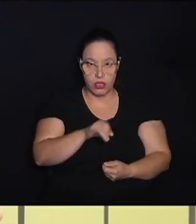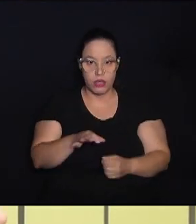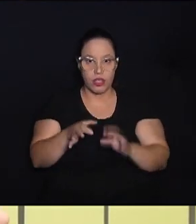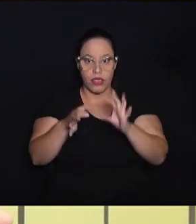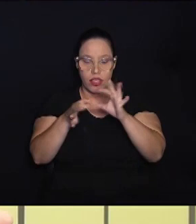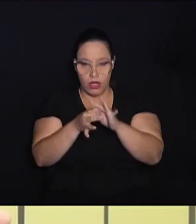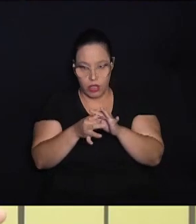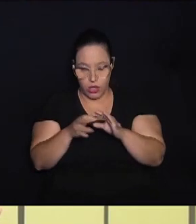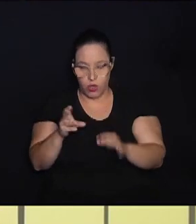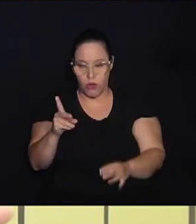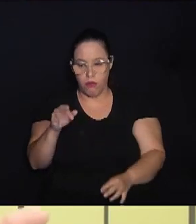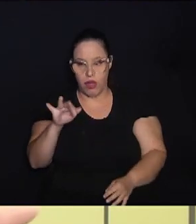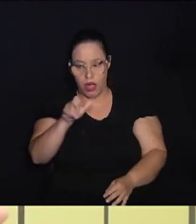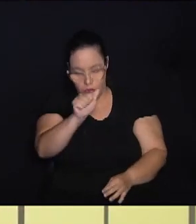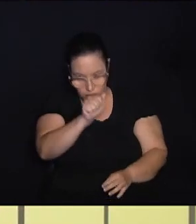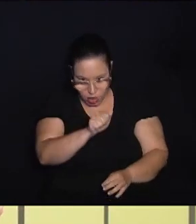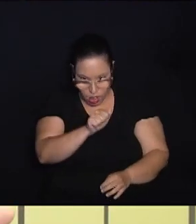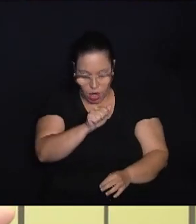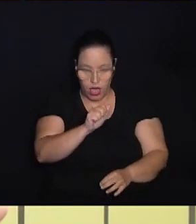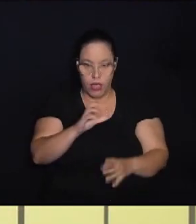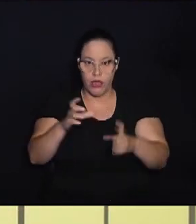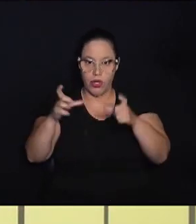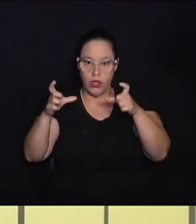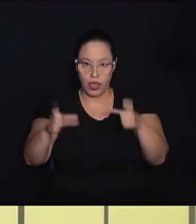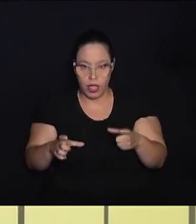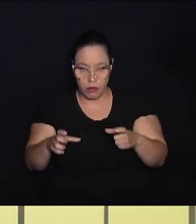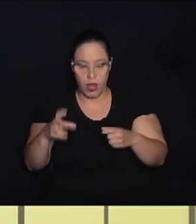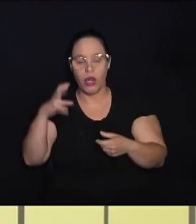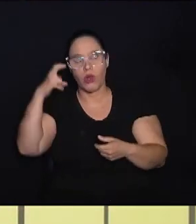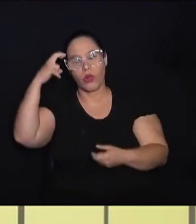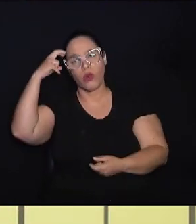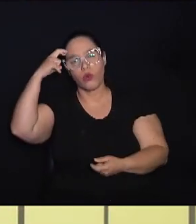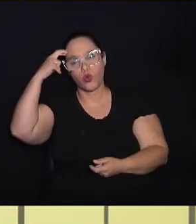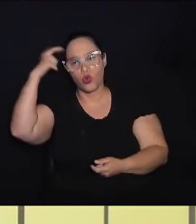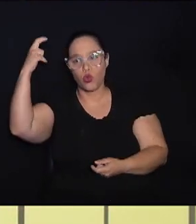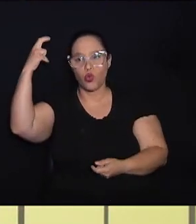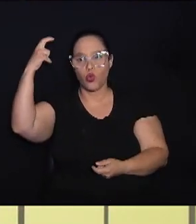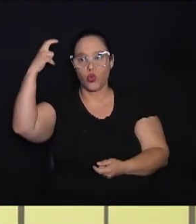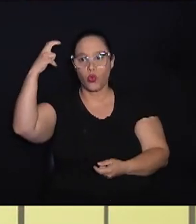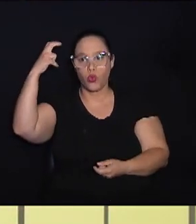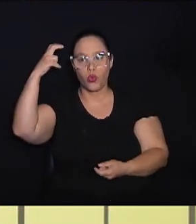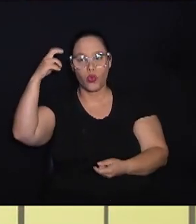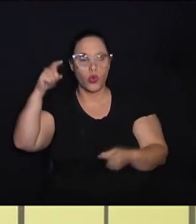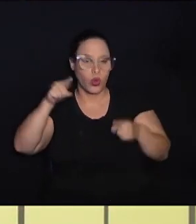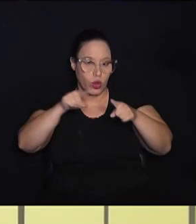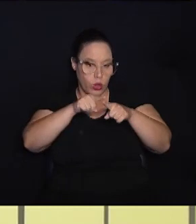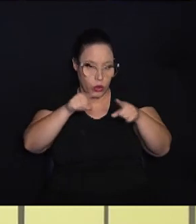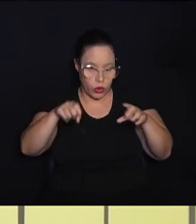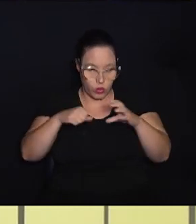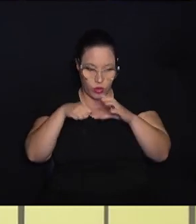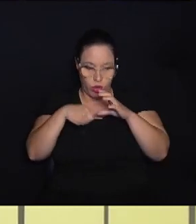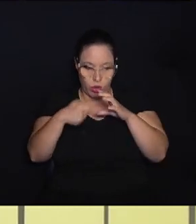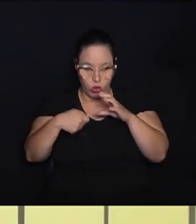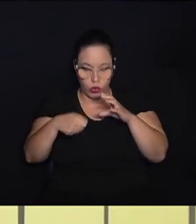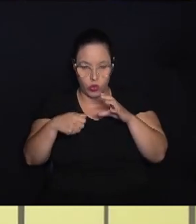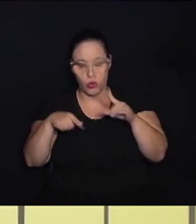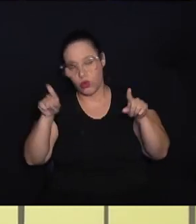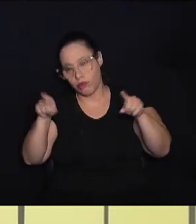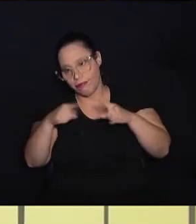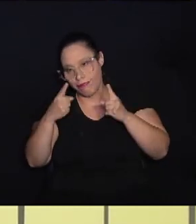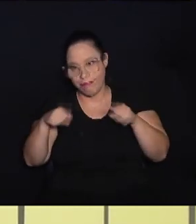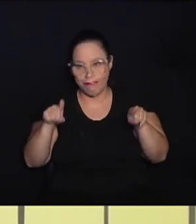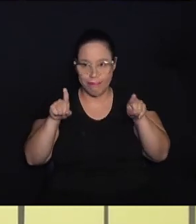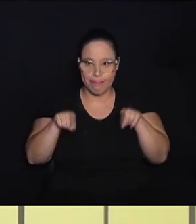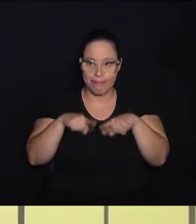a Colmeia colaborativa que é um espaço cultural que você tem estúdios de música eh tem e